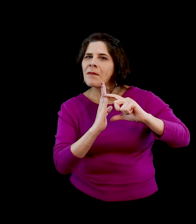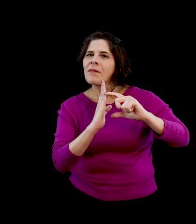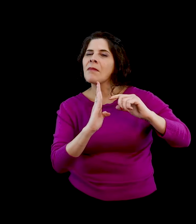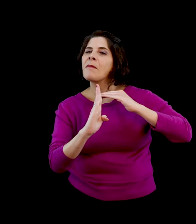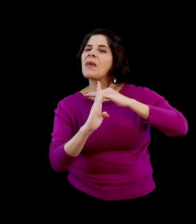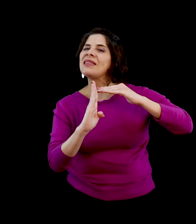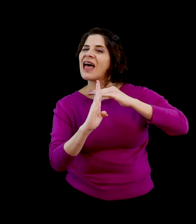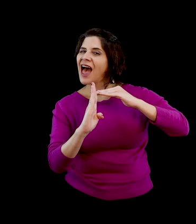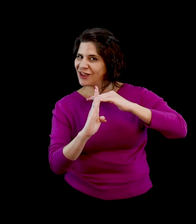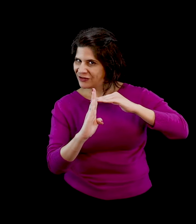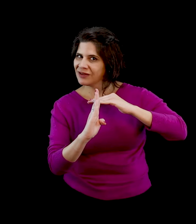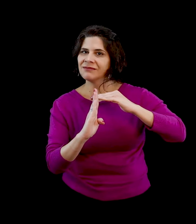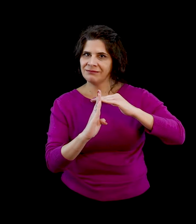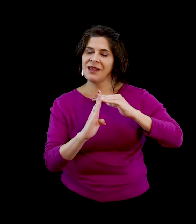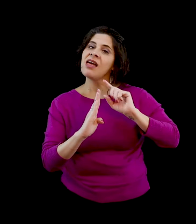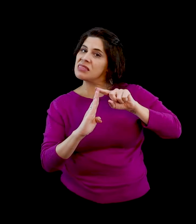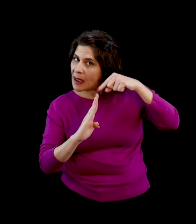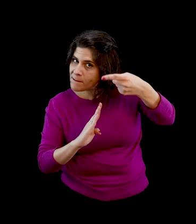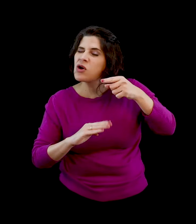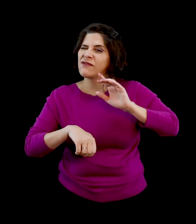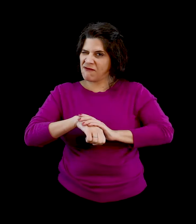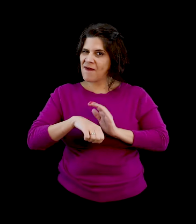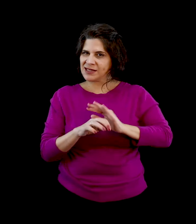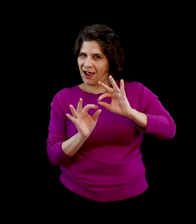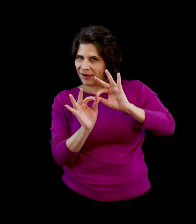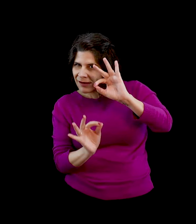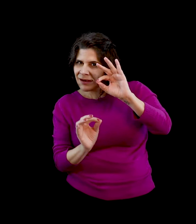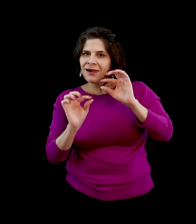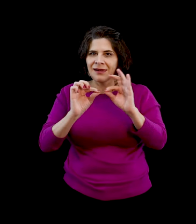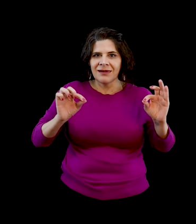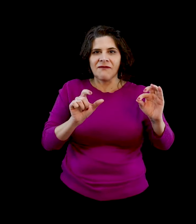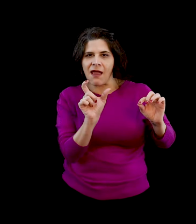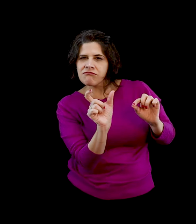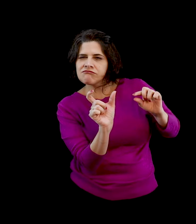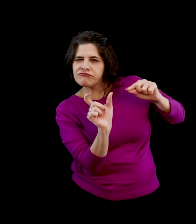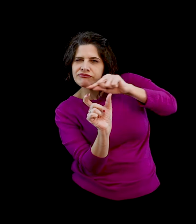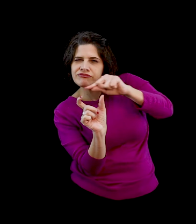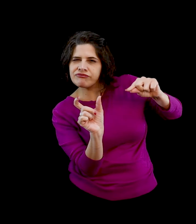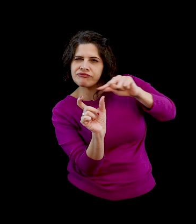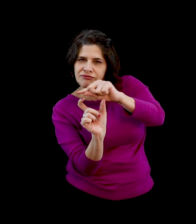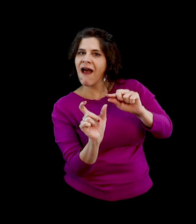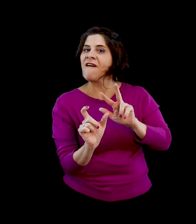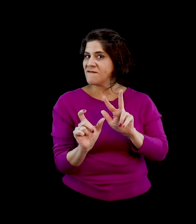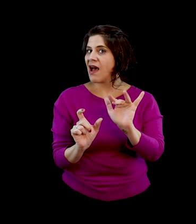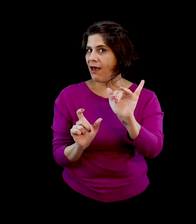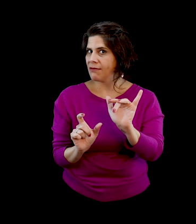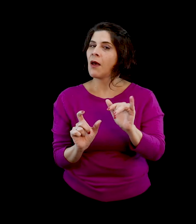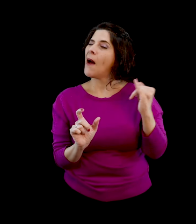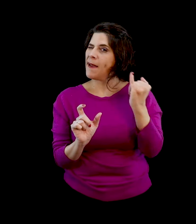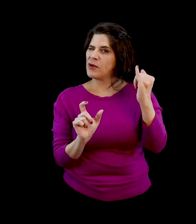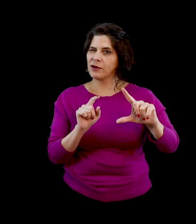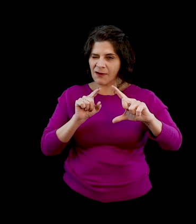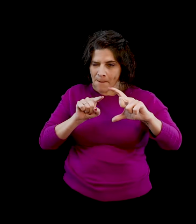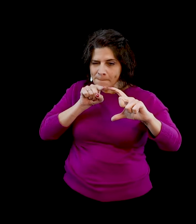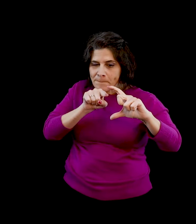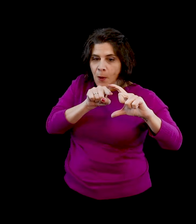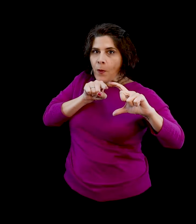ter que passar umas retas no meio, nesse centro do círculo, então é importante a gente ter ele